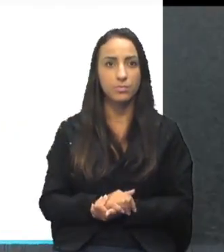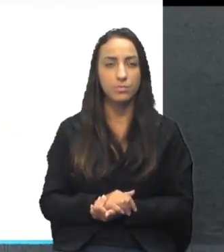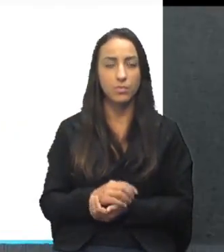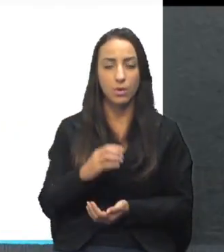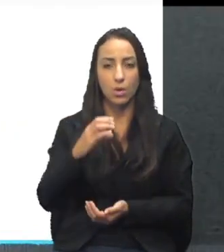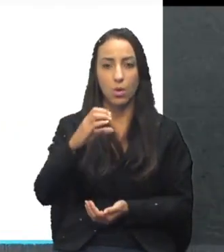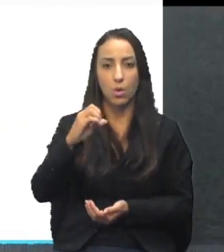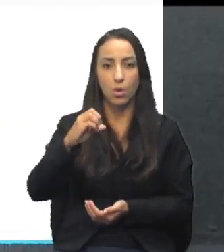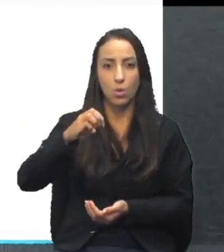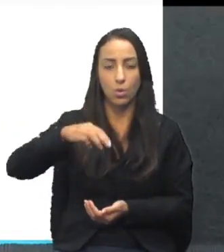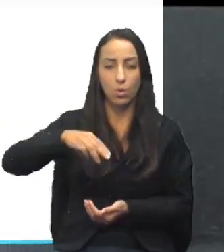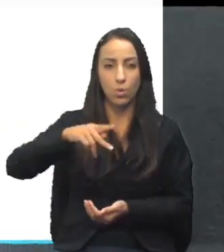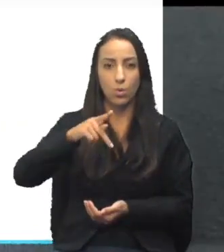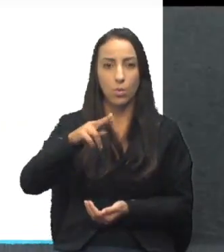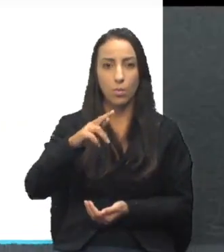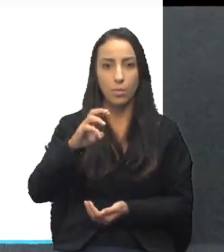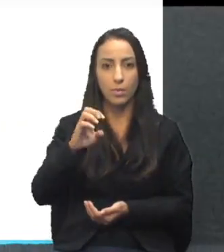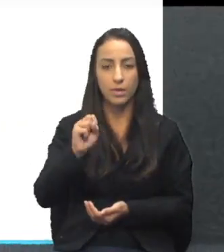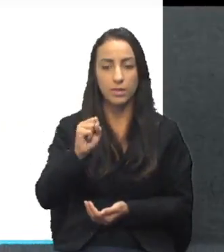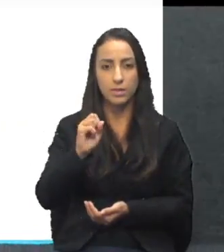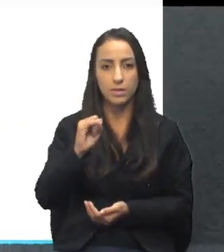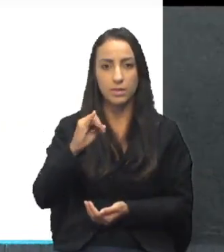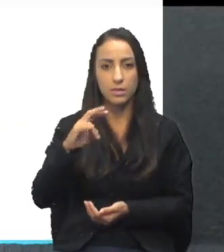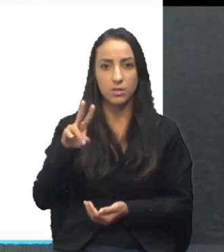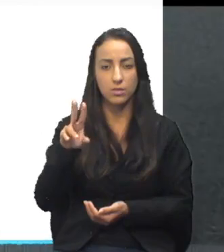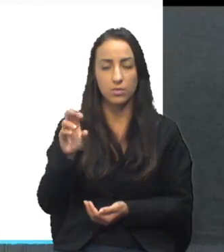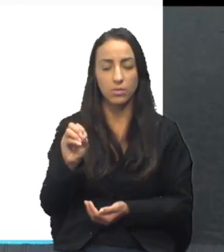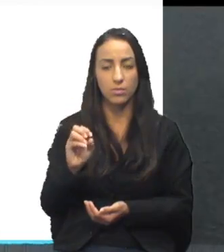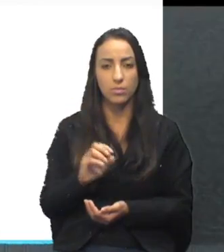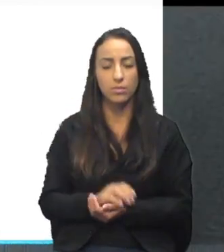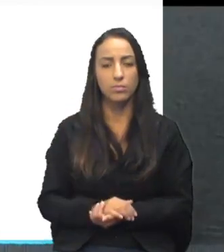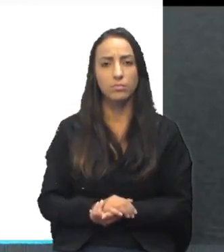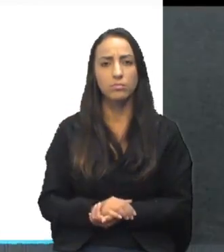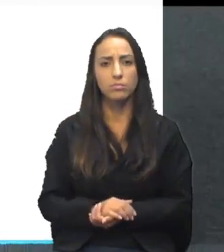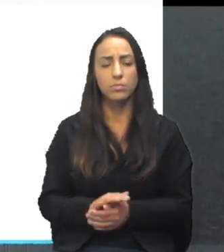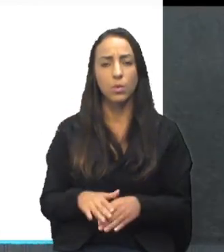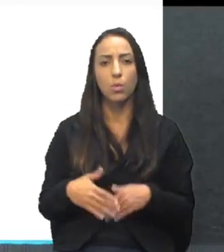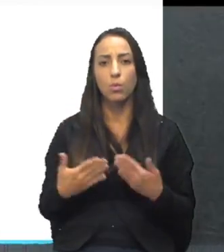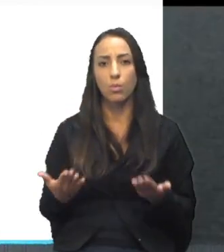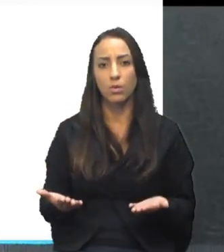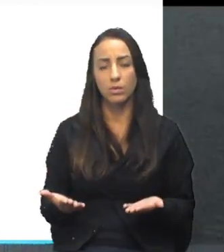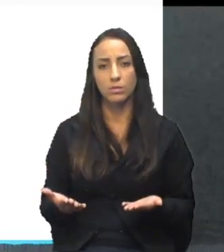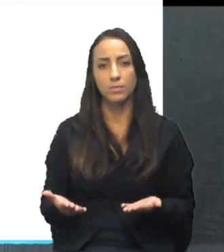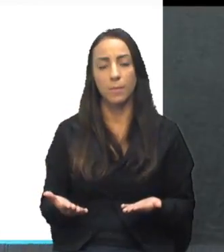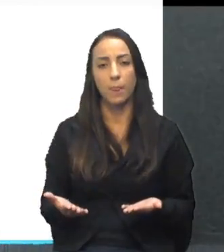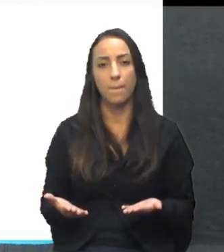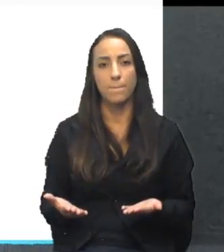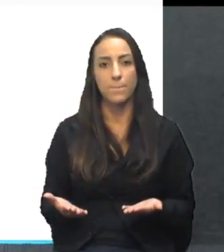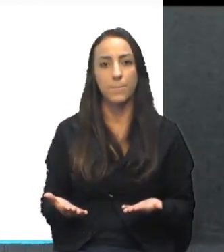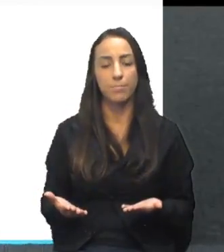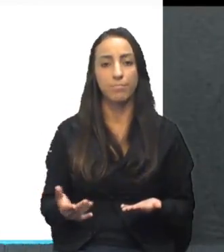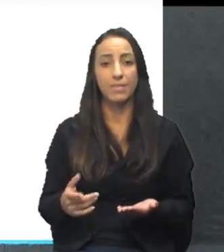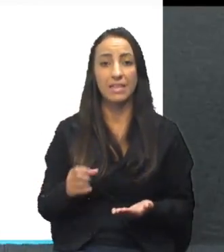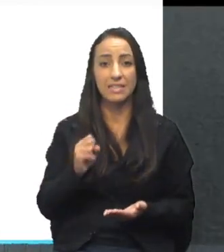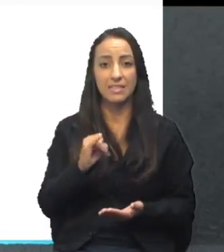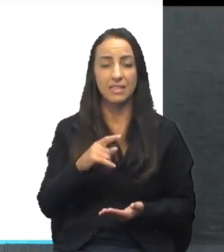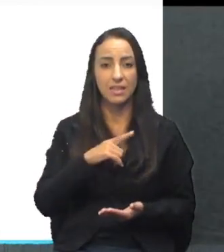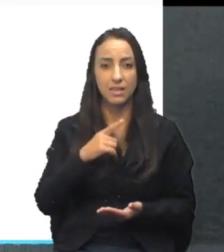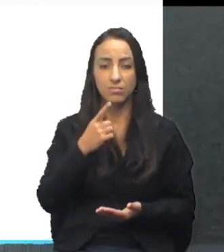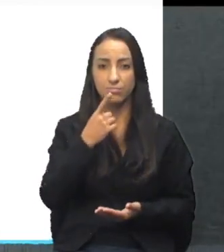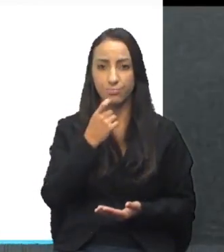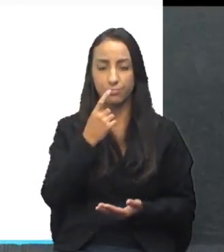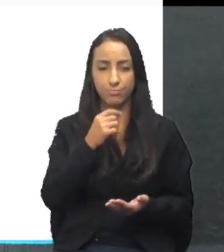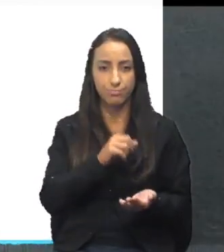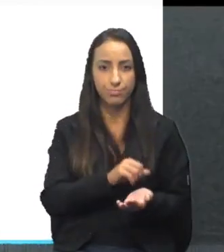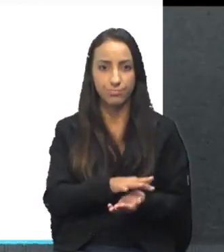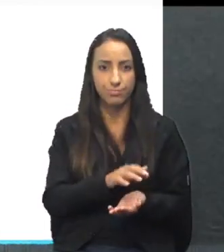de bandagem compressiva, que é quando existe um sangramento